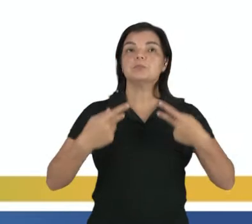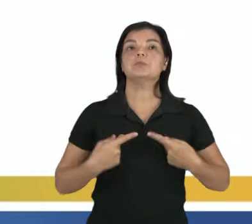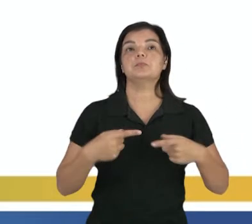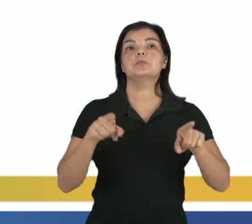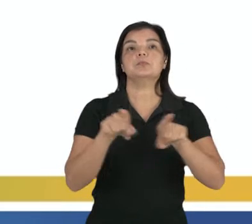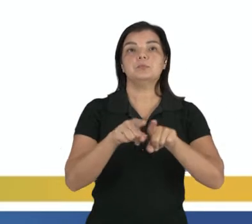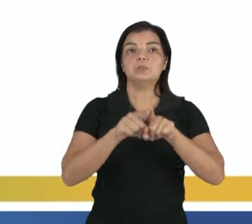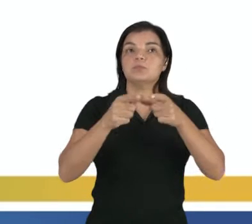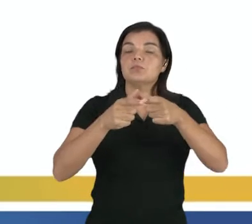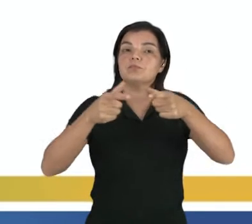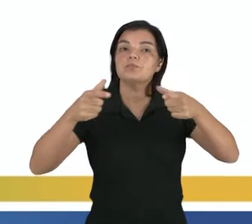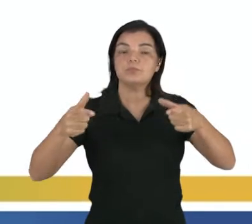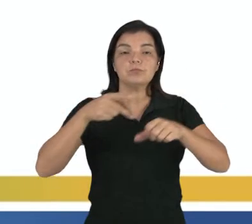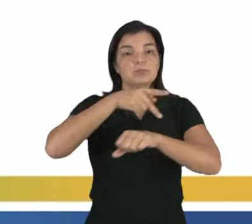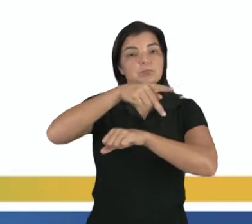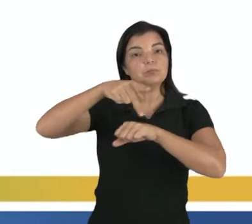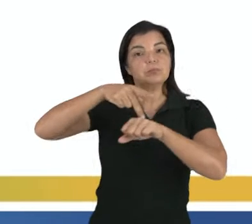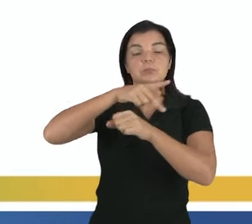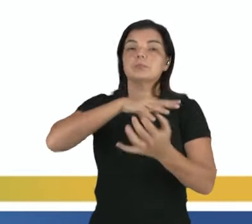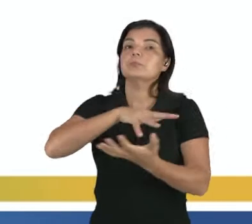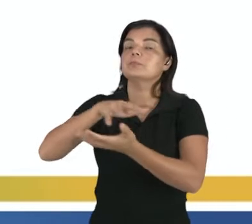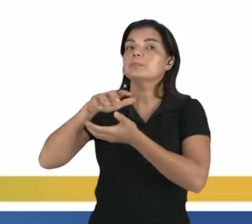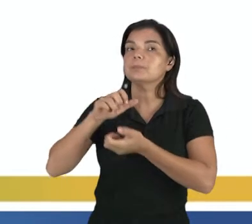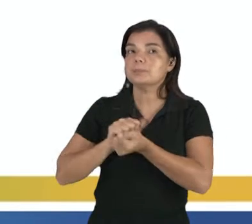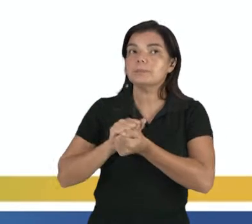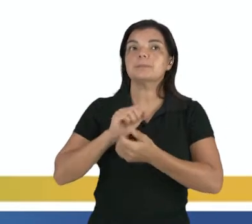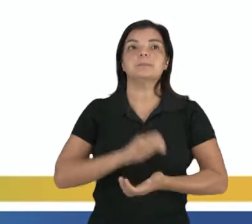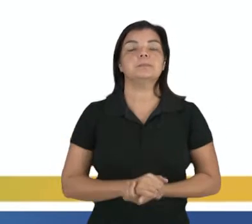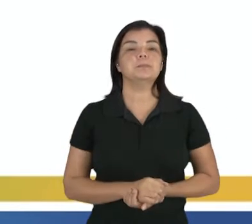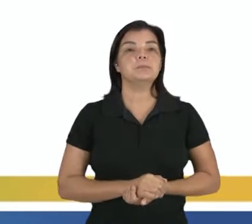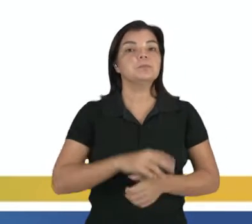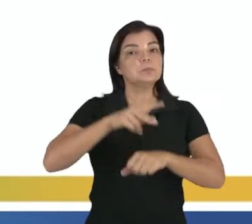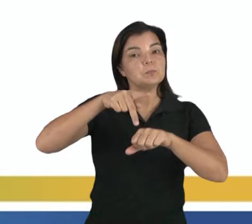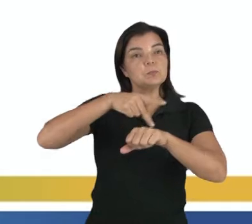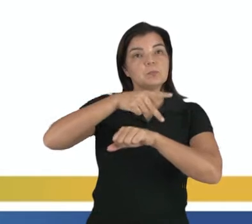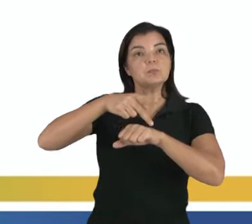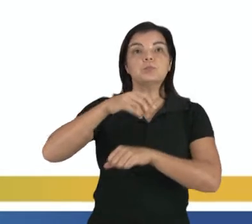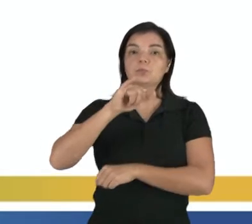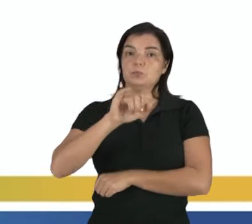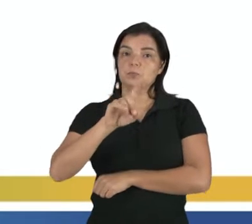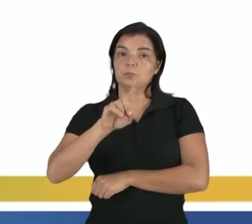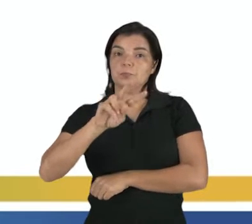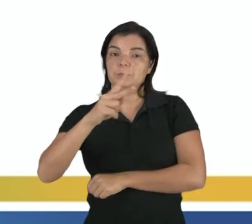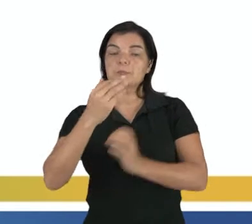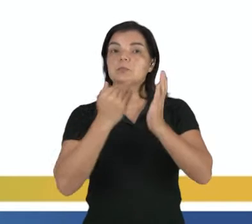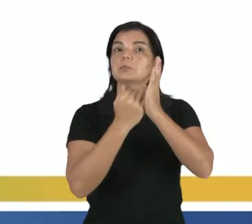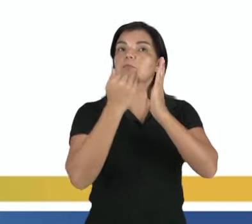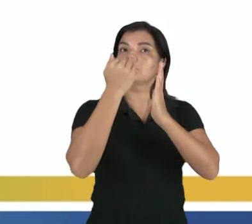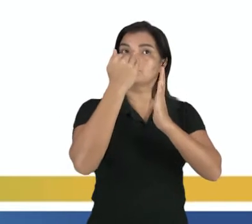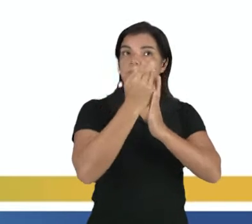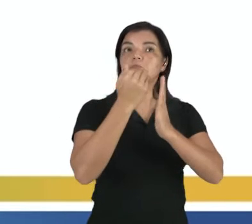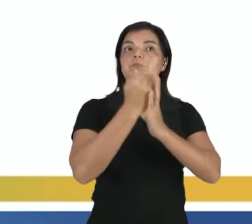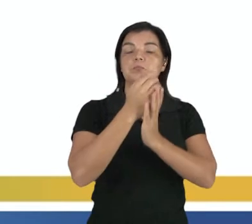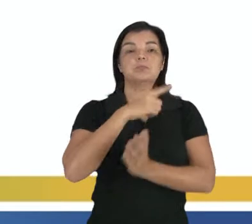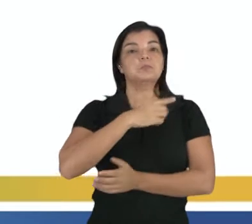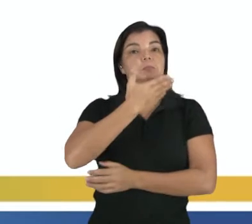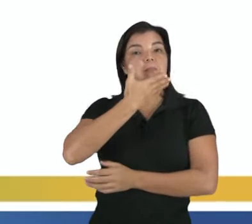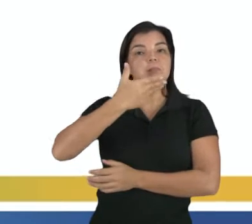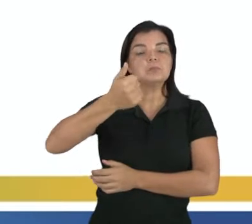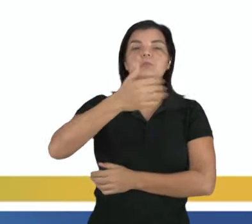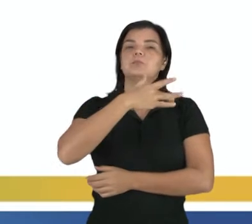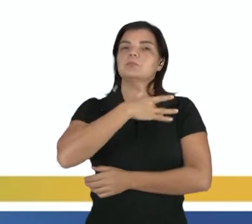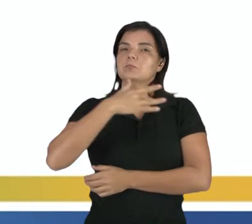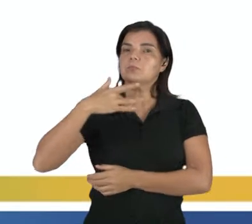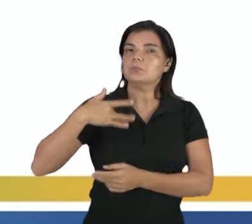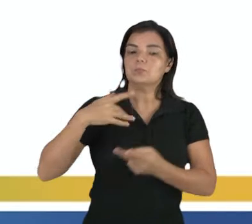medida que abrange todos os países do mundo. Os países com o IDH mais elevado, que são os países que têm a melhor